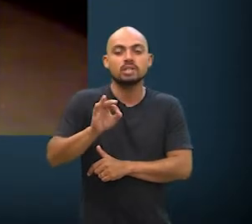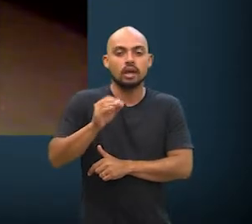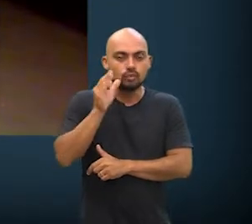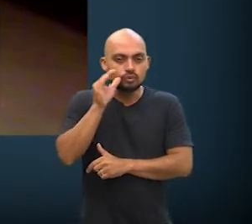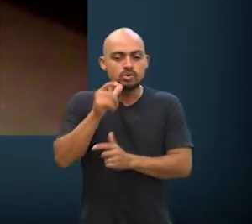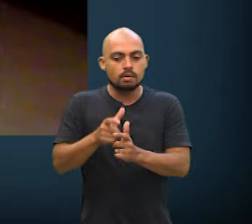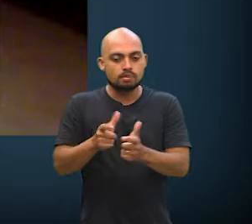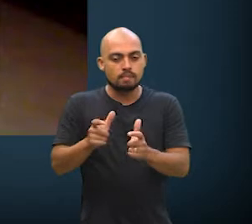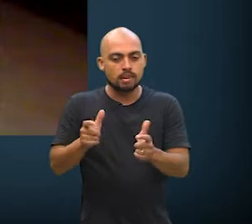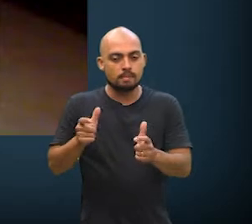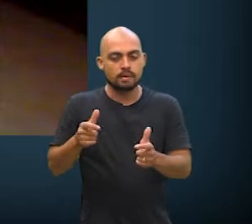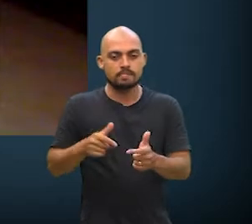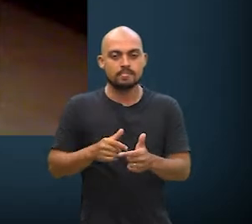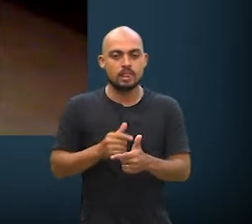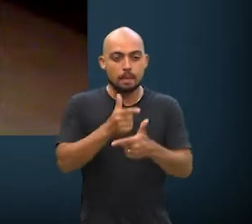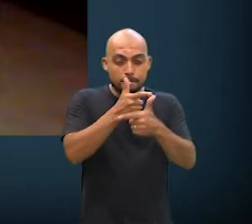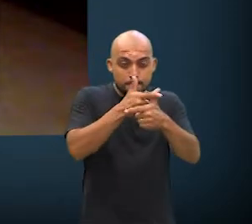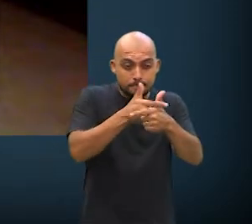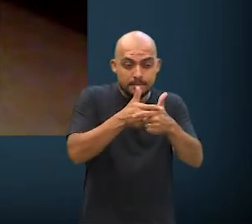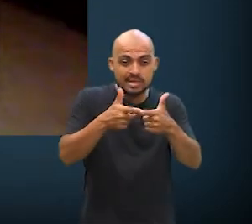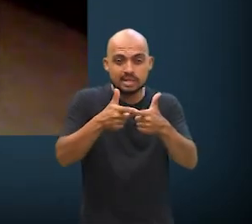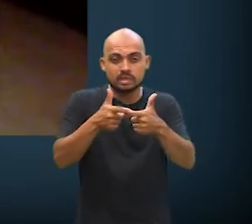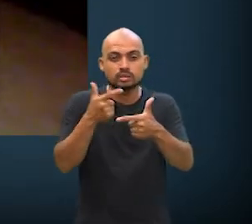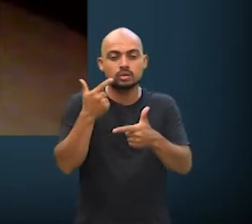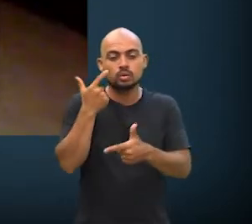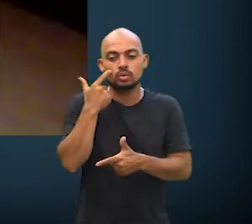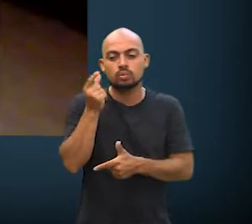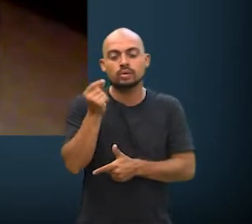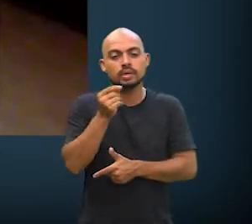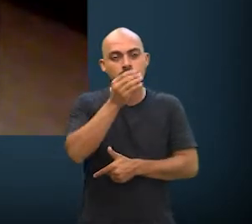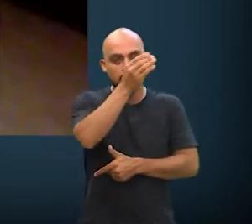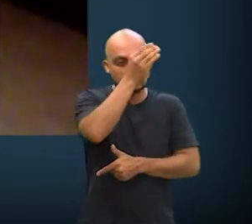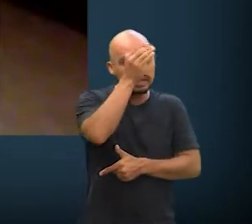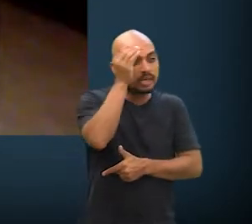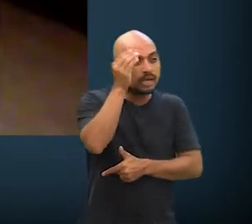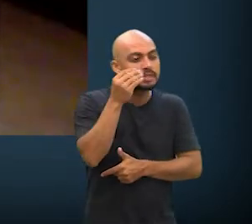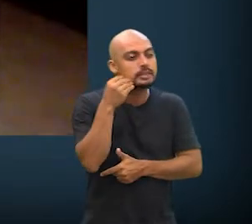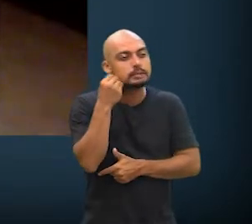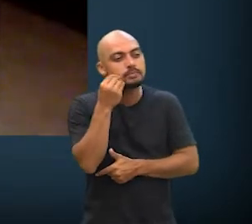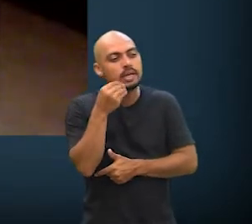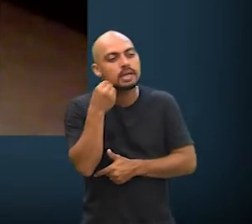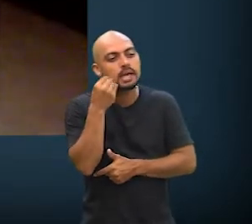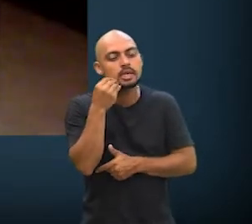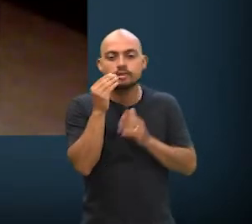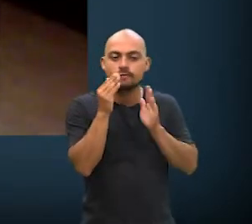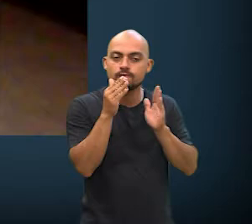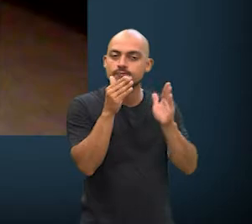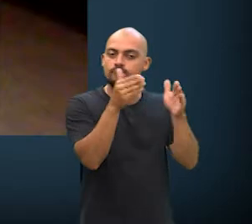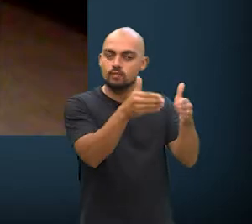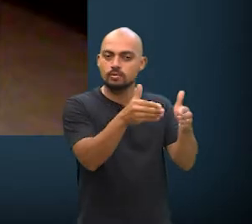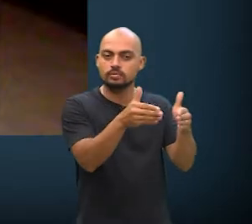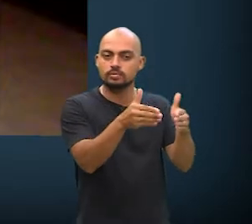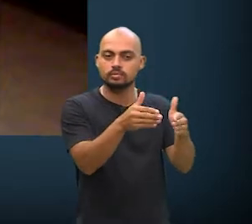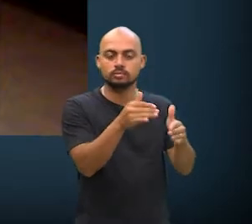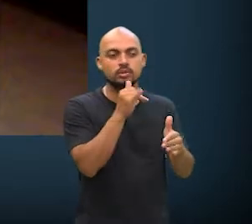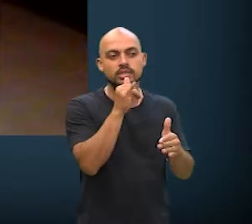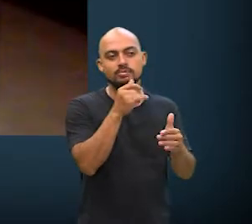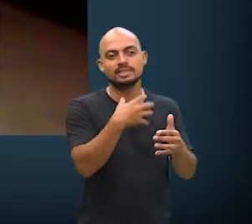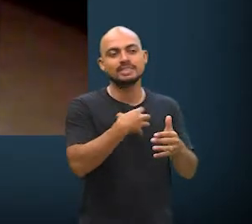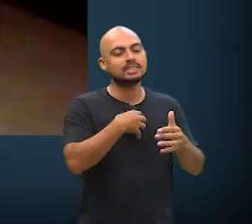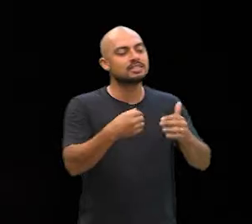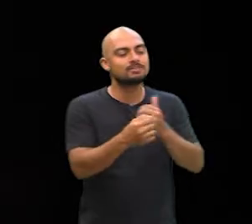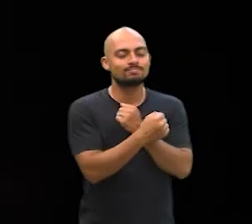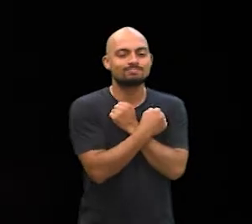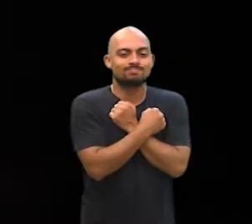da metade a gente começou a trabalhar a experiência do nosso cliente, entendeu? A experiência da pessoa se sentir abraçada com um tipo